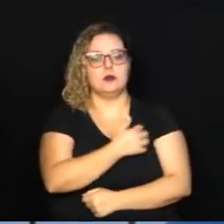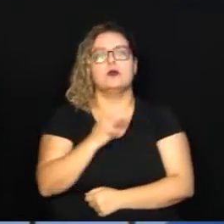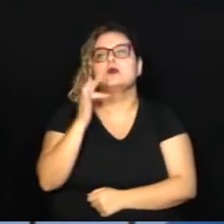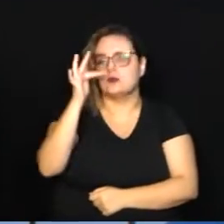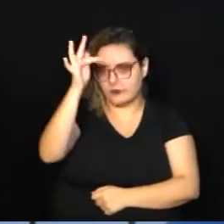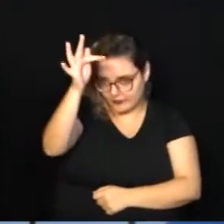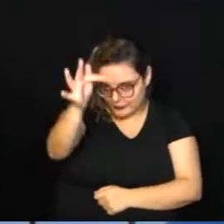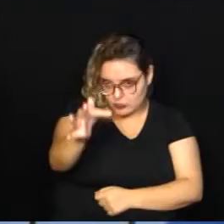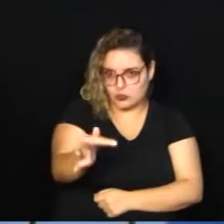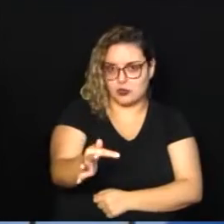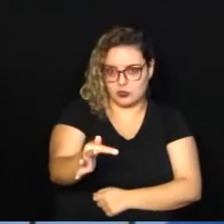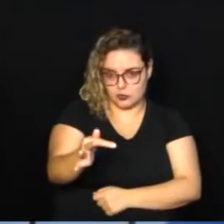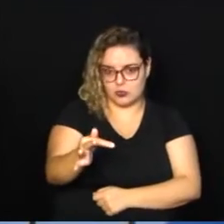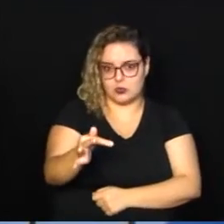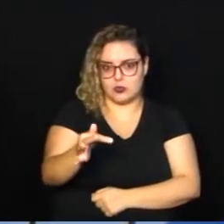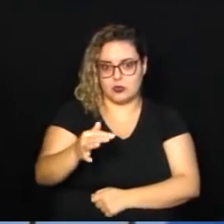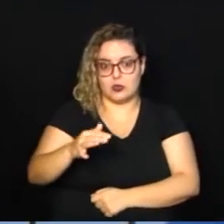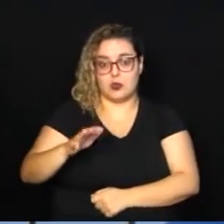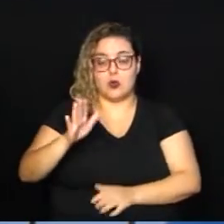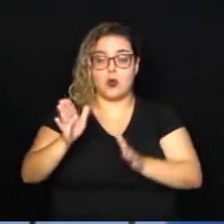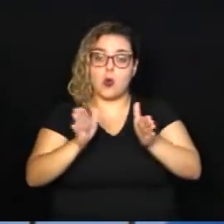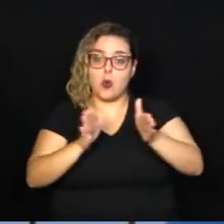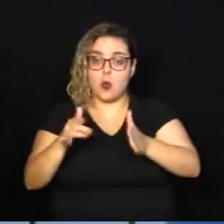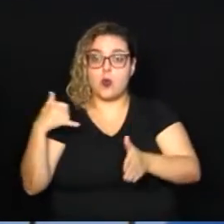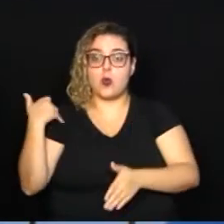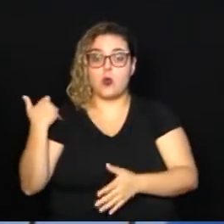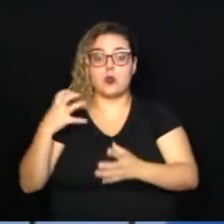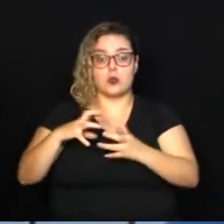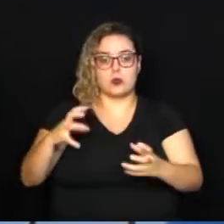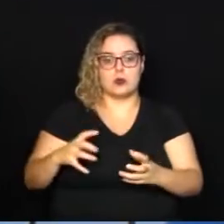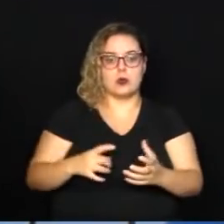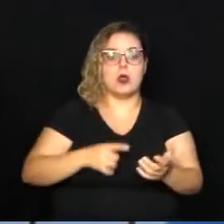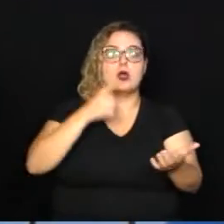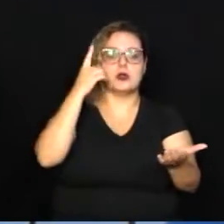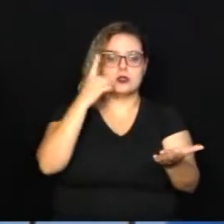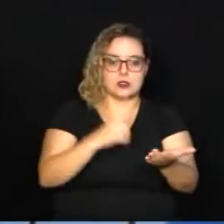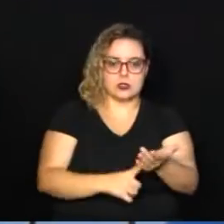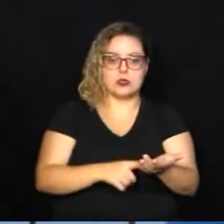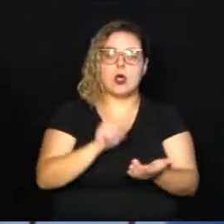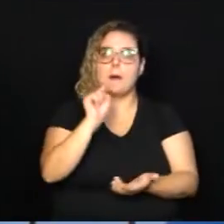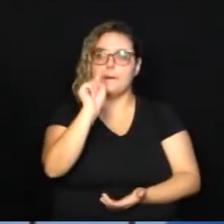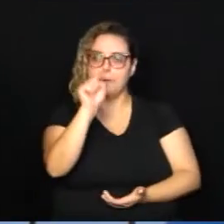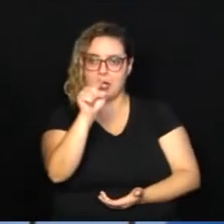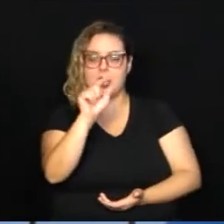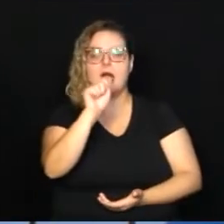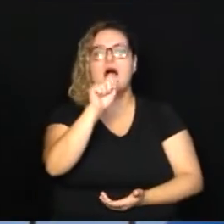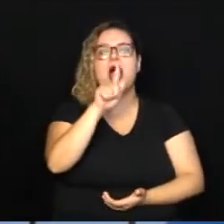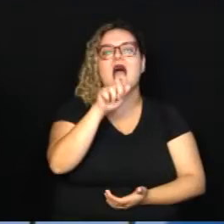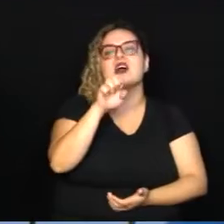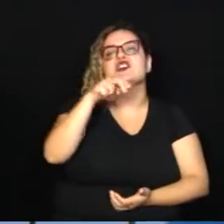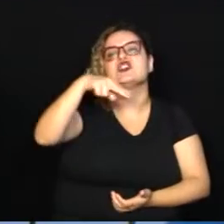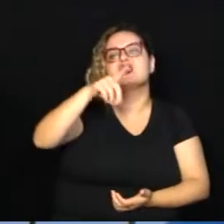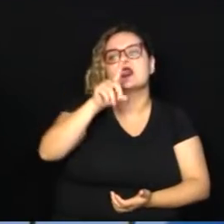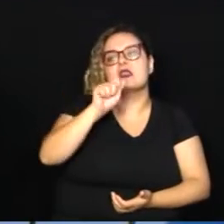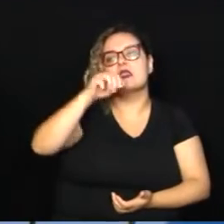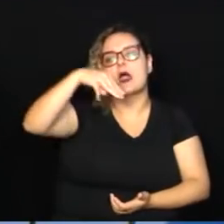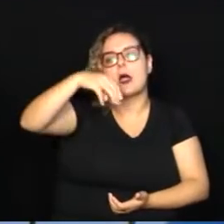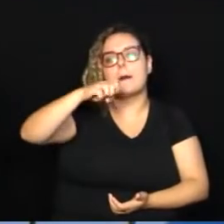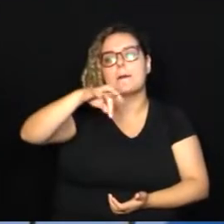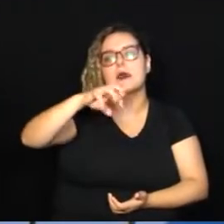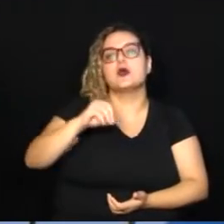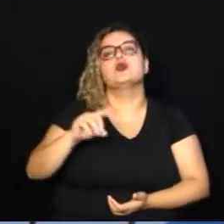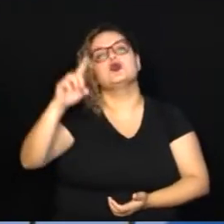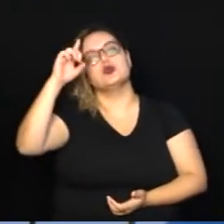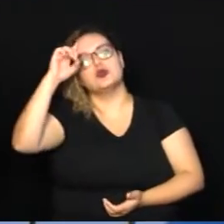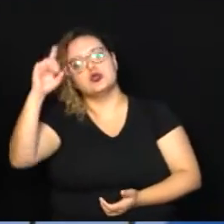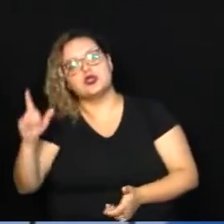com determinada faixa etária. O agendamento é quando você clica ali, agendamento, e aí aparece o dia, o local onde você